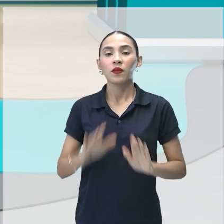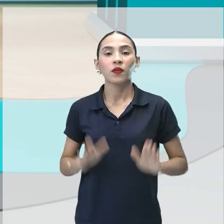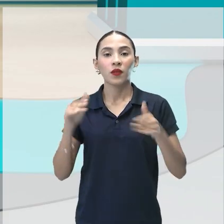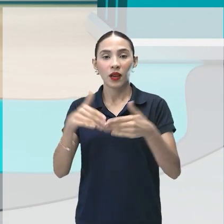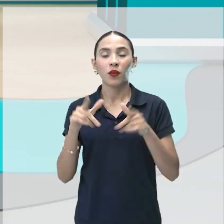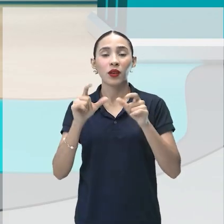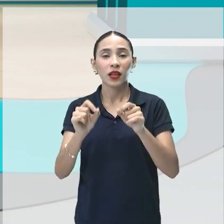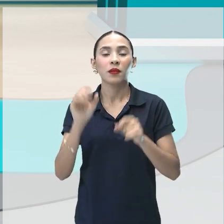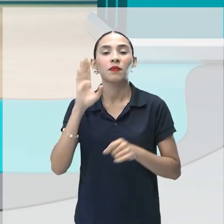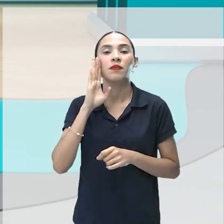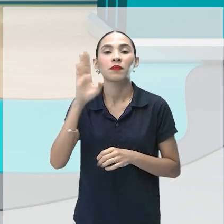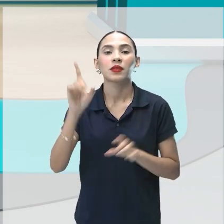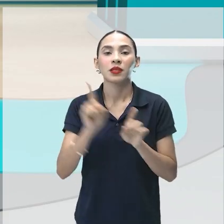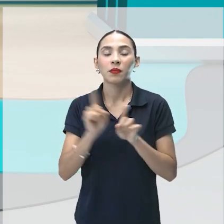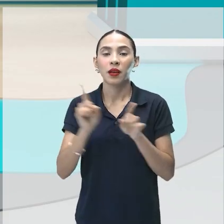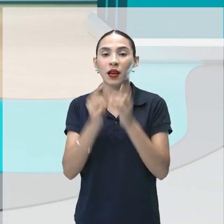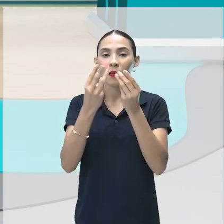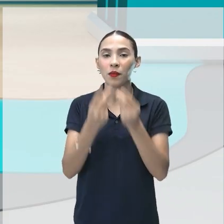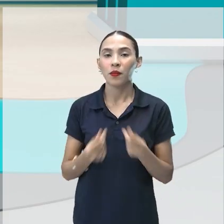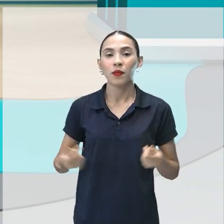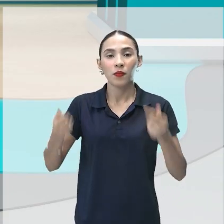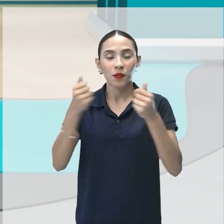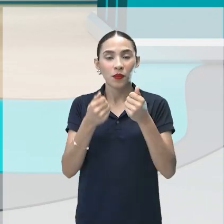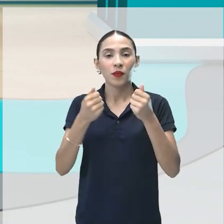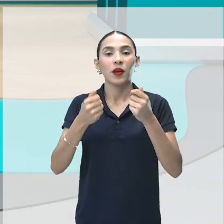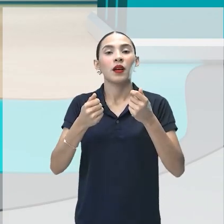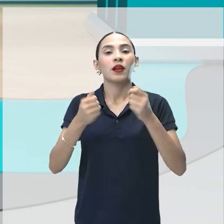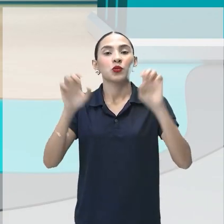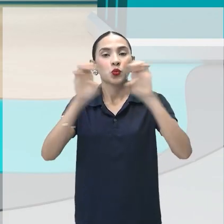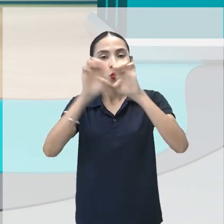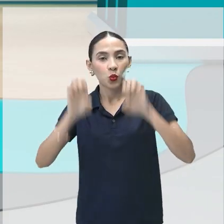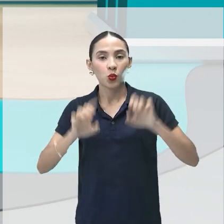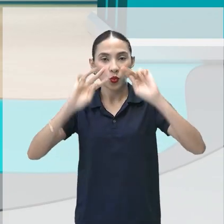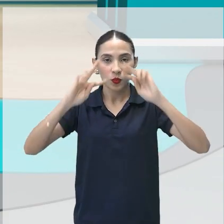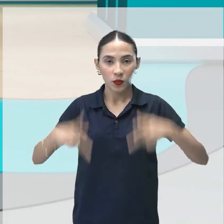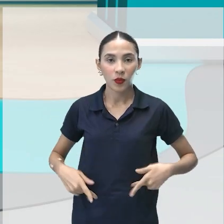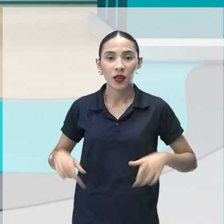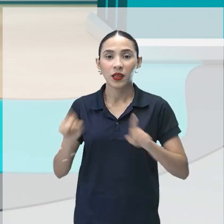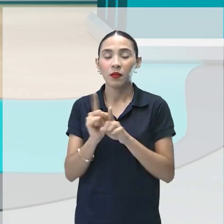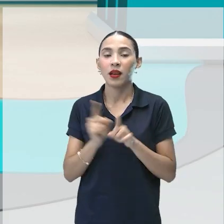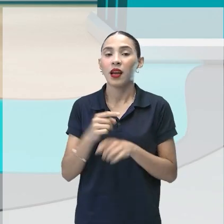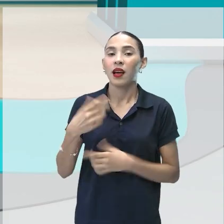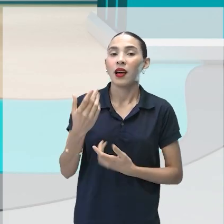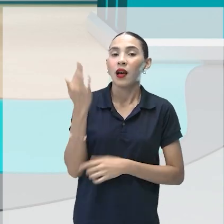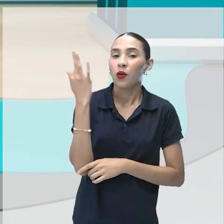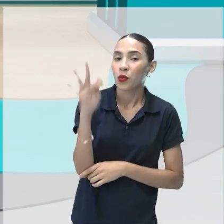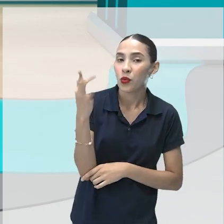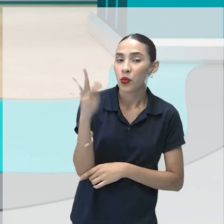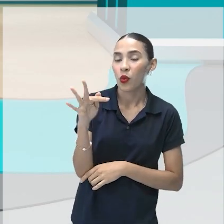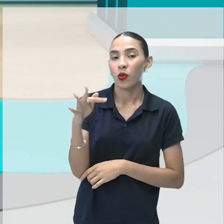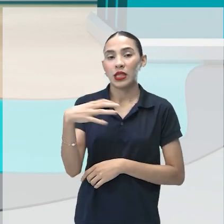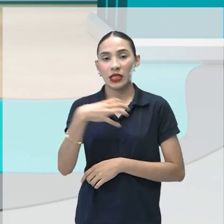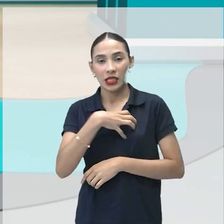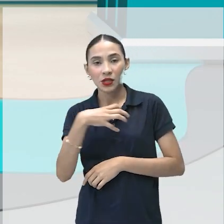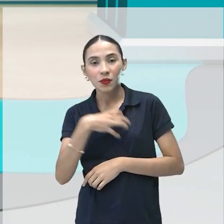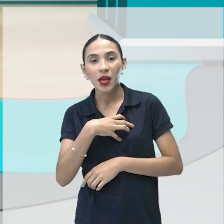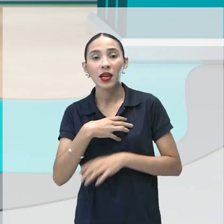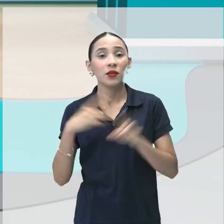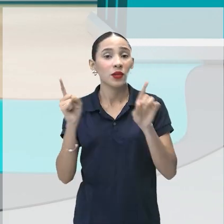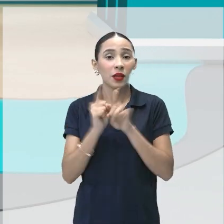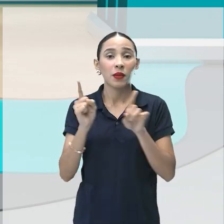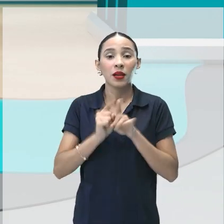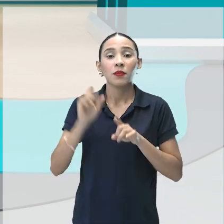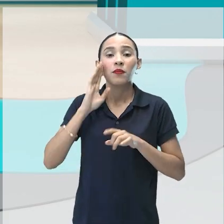trabalhar principalmente com a deformação da figura humana, ele vai trabalhar com a dor, com os sentimentos,